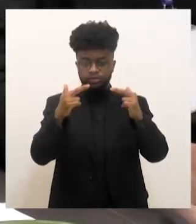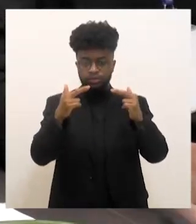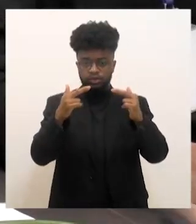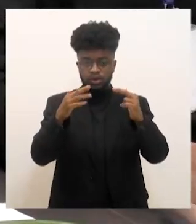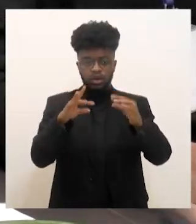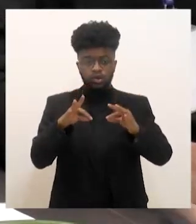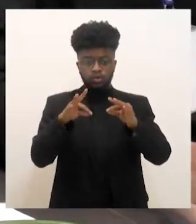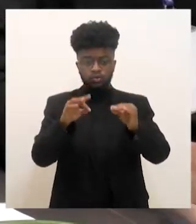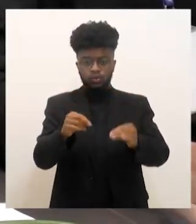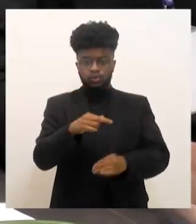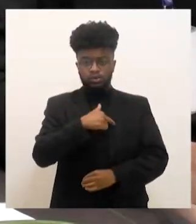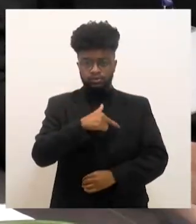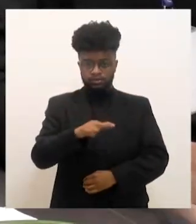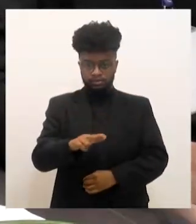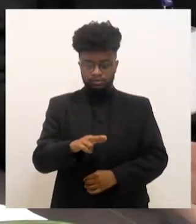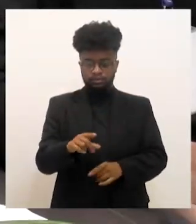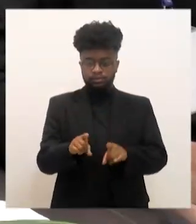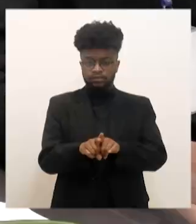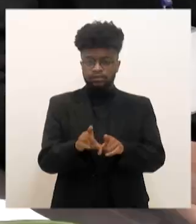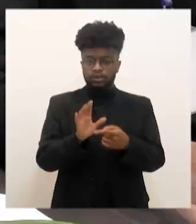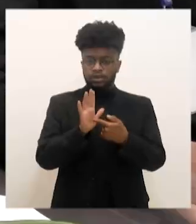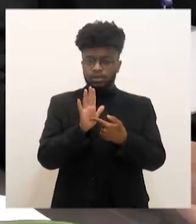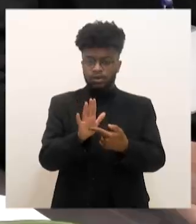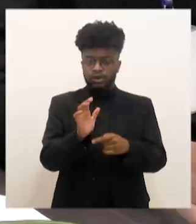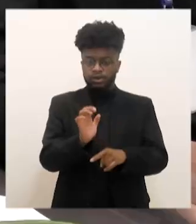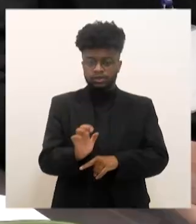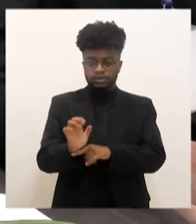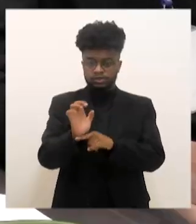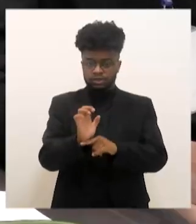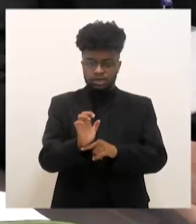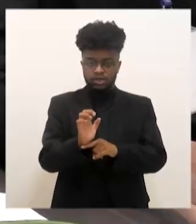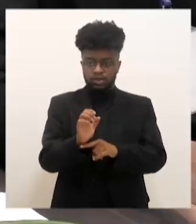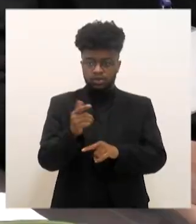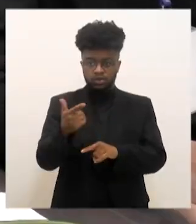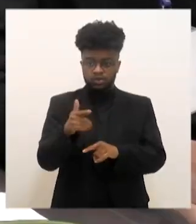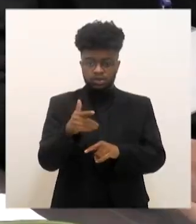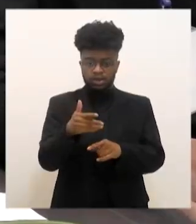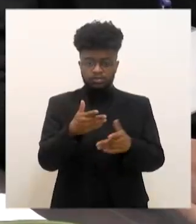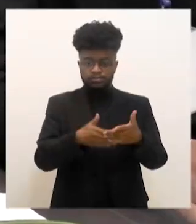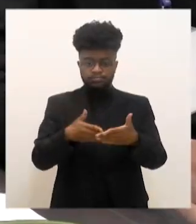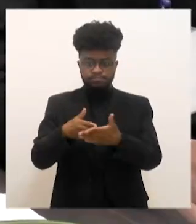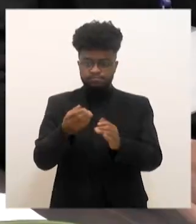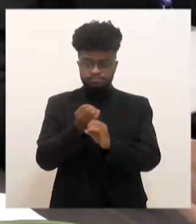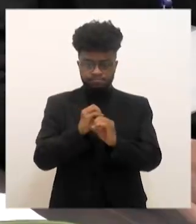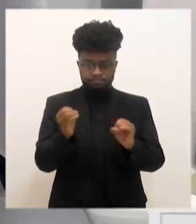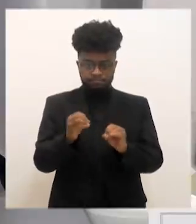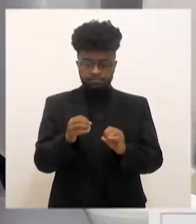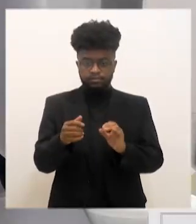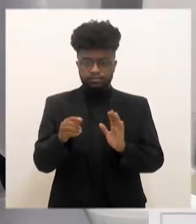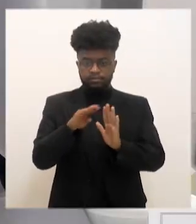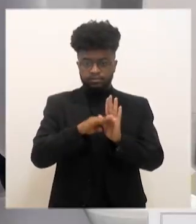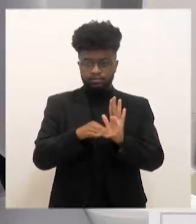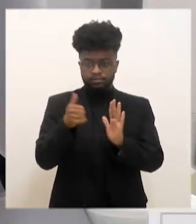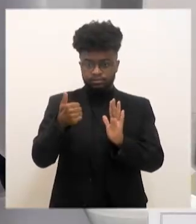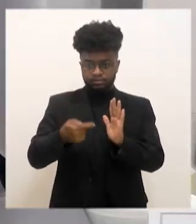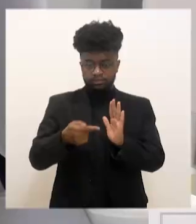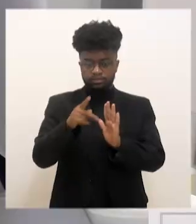todas as religiões e mostra que o Estado não é aprisionado por nenhuma delas. 17 da pauta, projeto